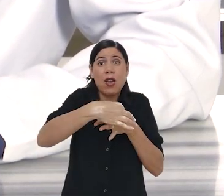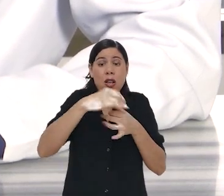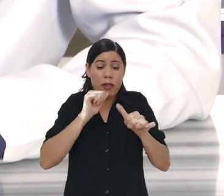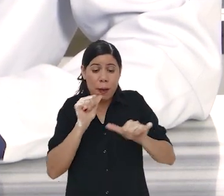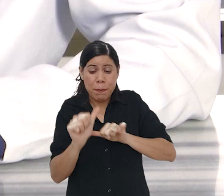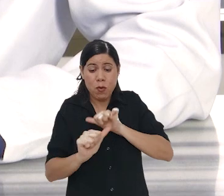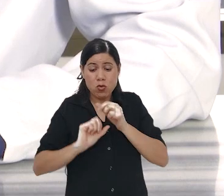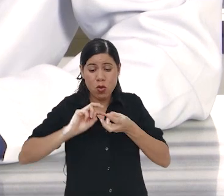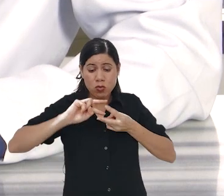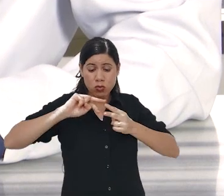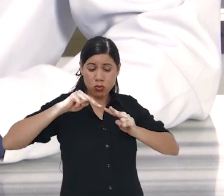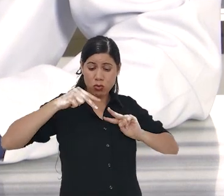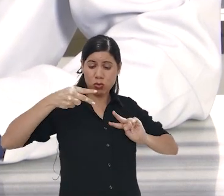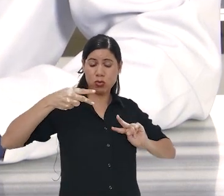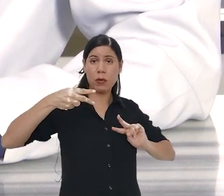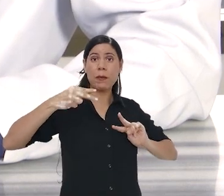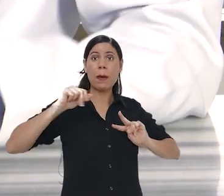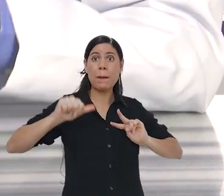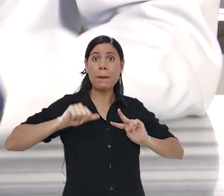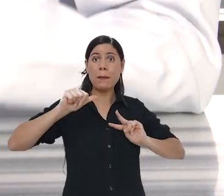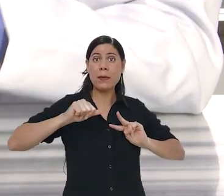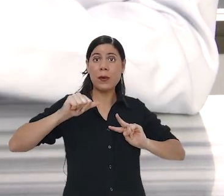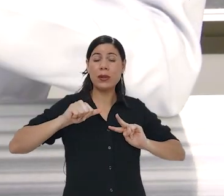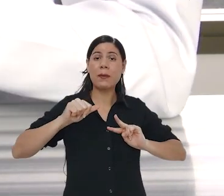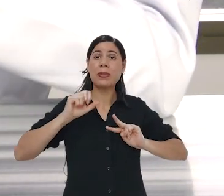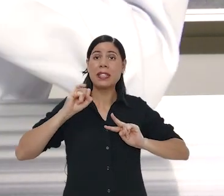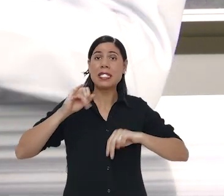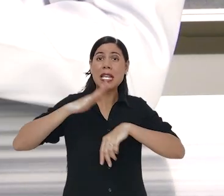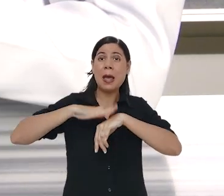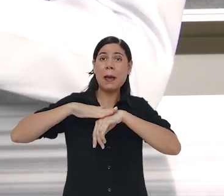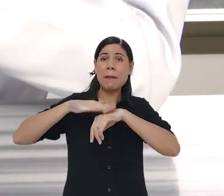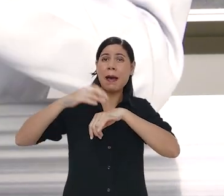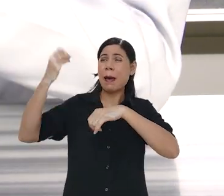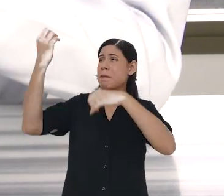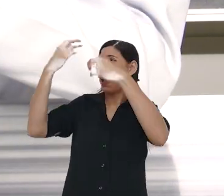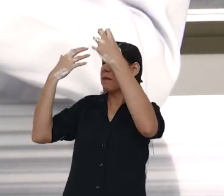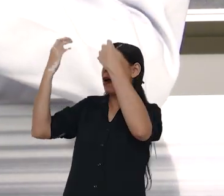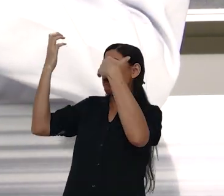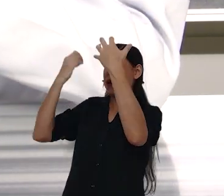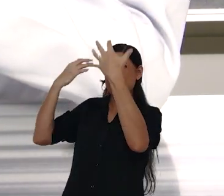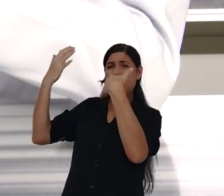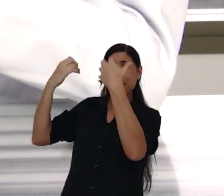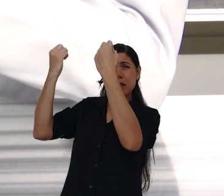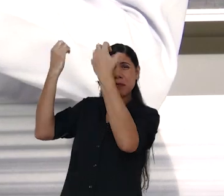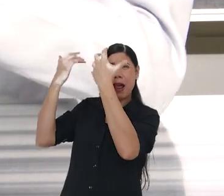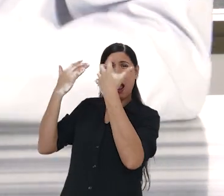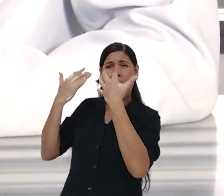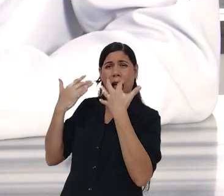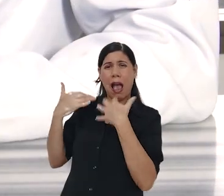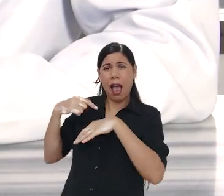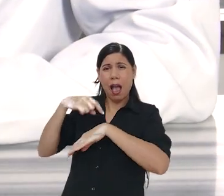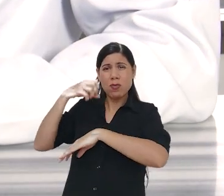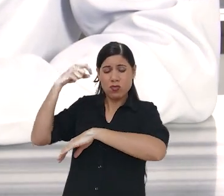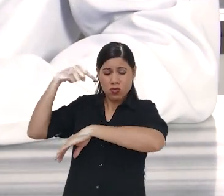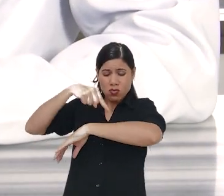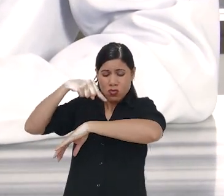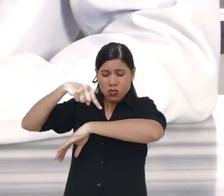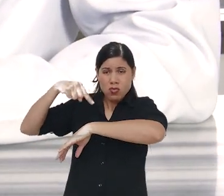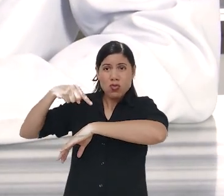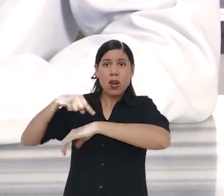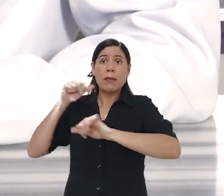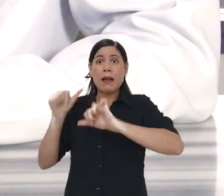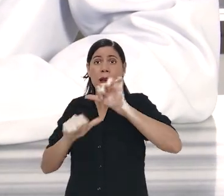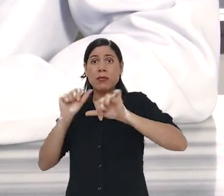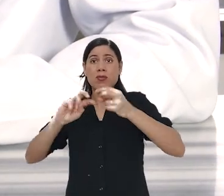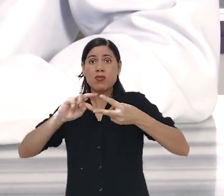causar mutações nesse DNA. Então, quanto mais exposição você tem, mais exposição a pessoa tem do sol, mais radiação,